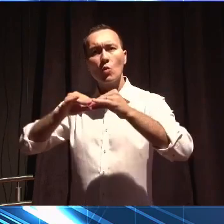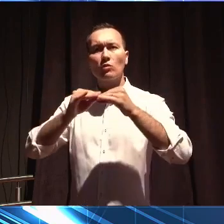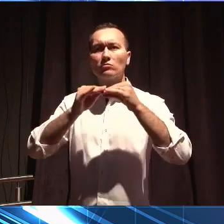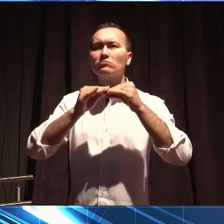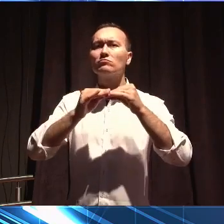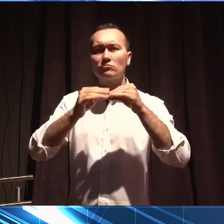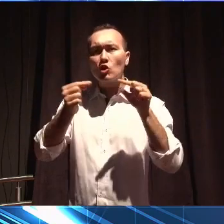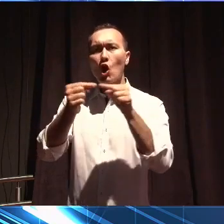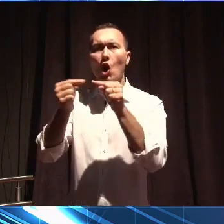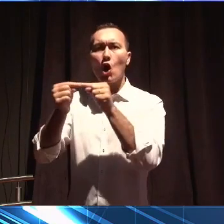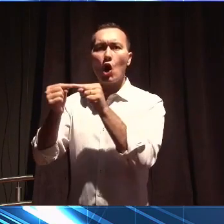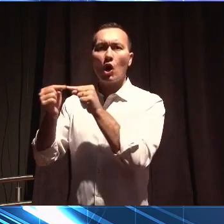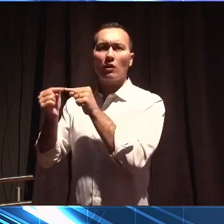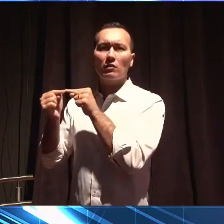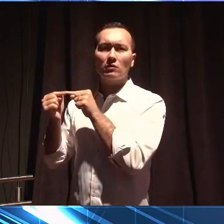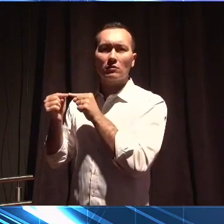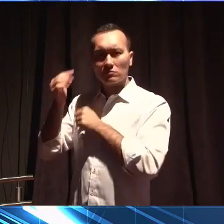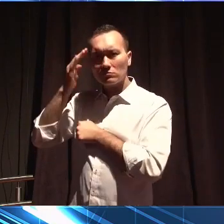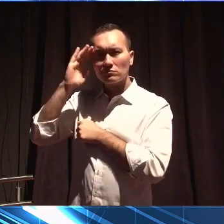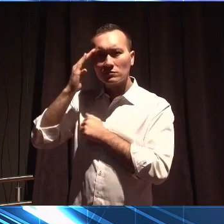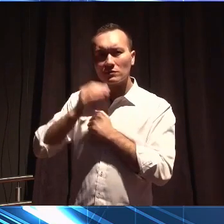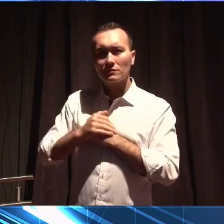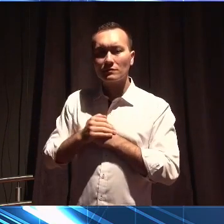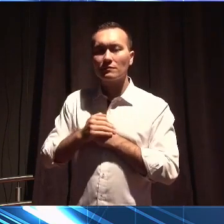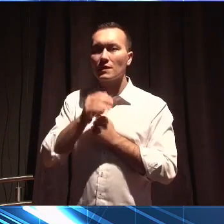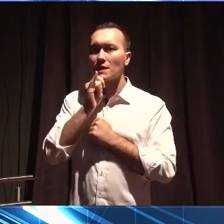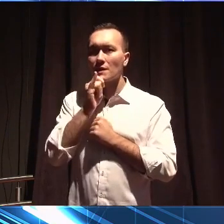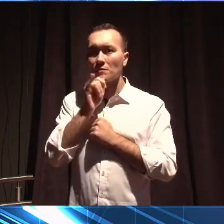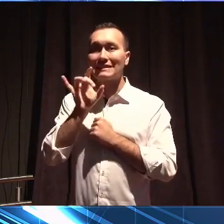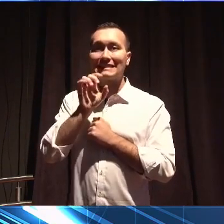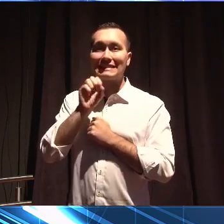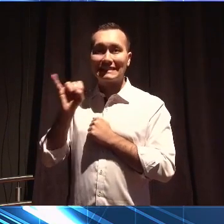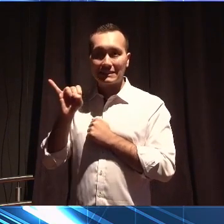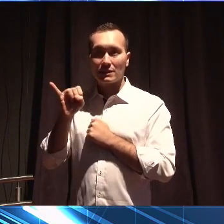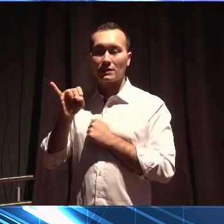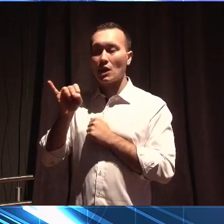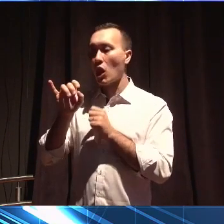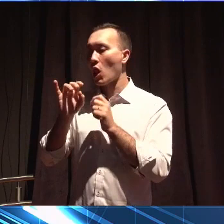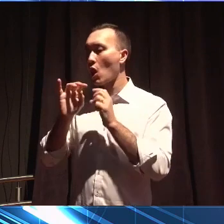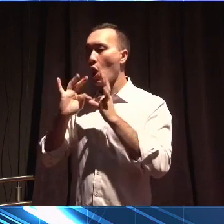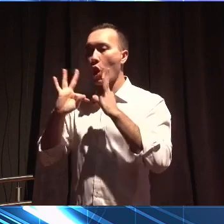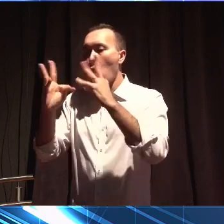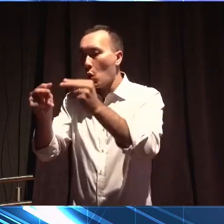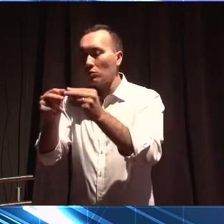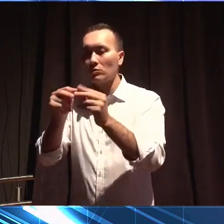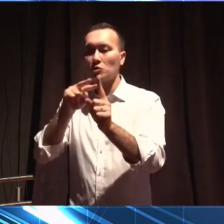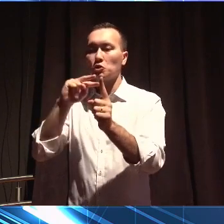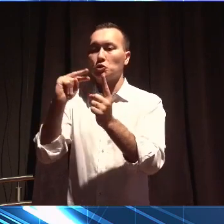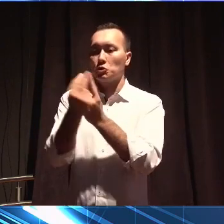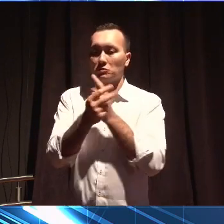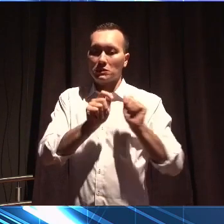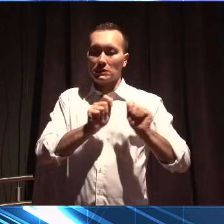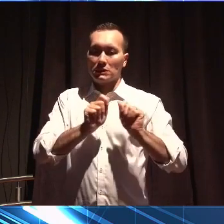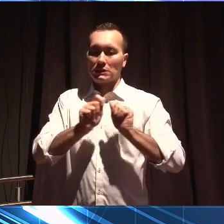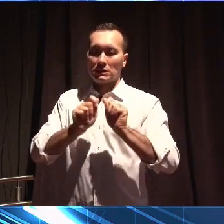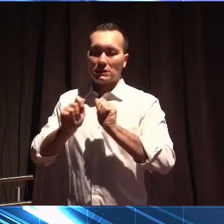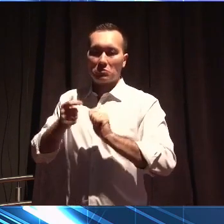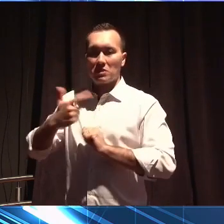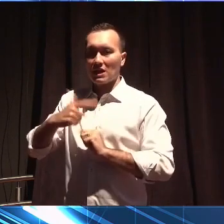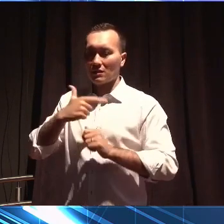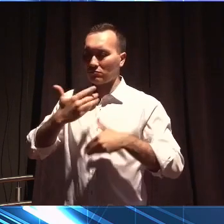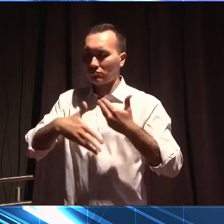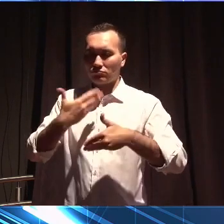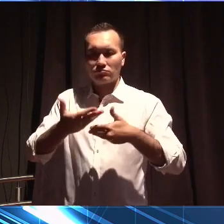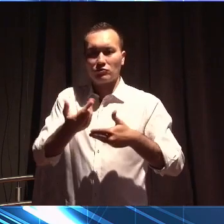mudança cultural na empresa. Porque, se não tiver todo mundo com esse olhar por custos, cara, às vezes você pode ter um gasto